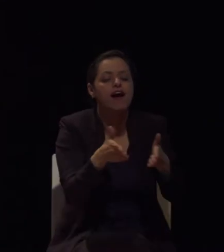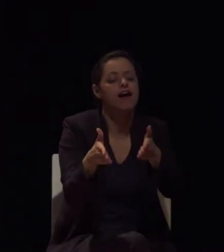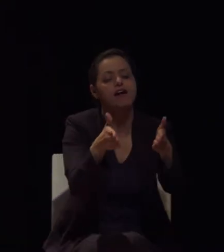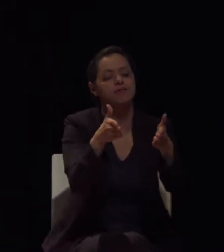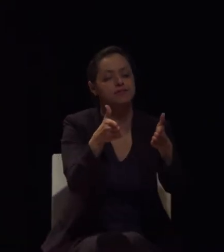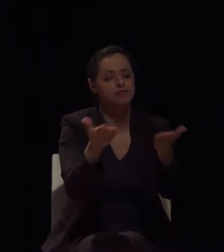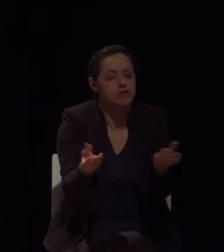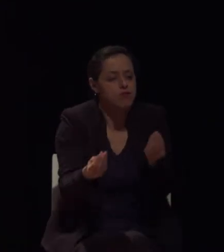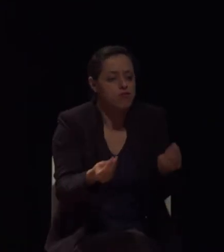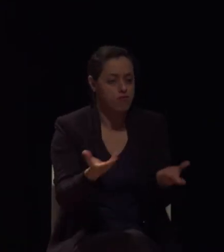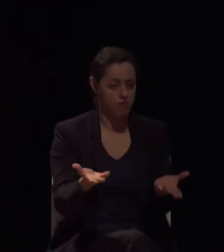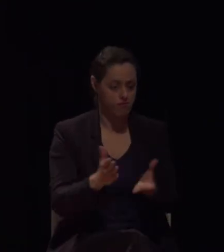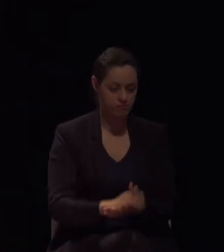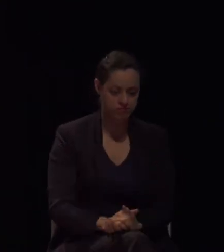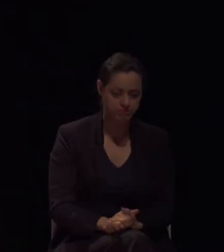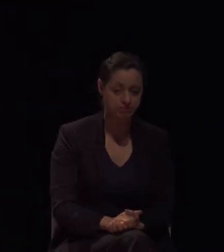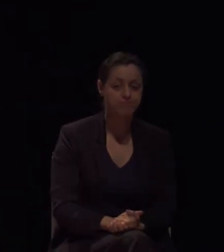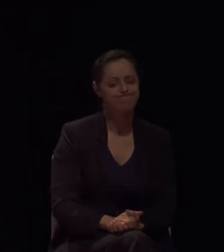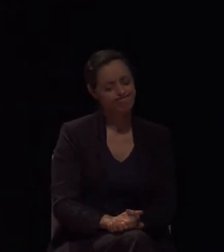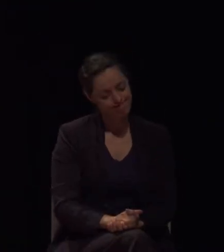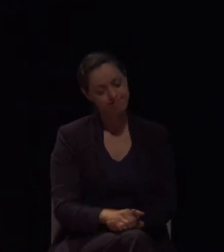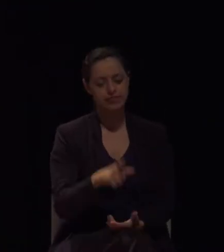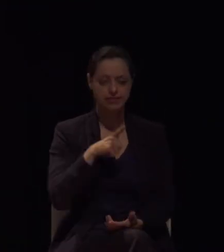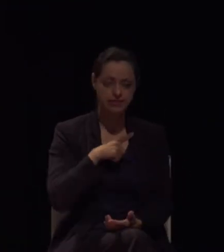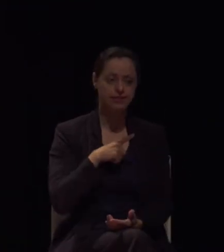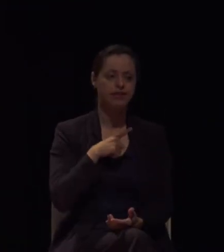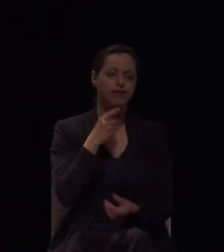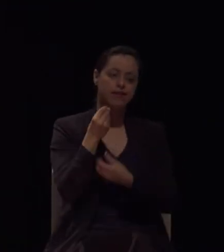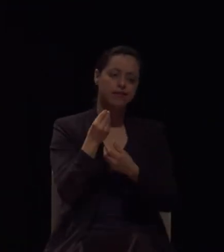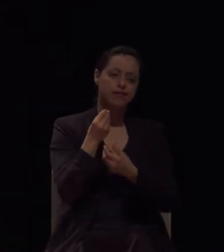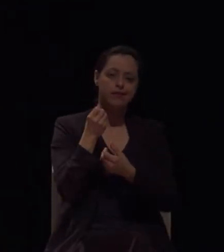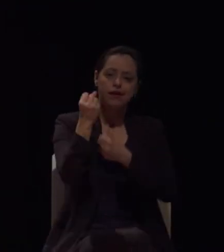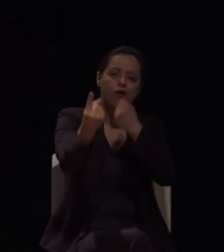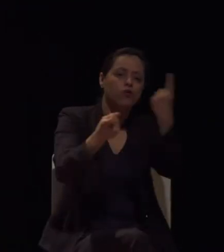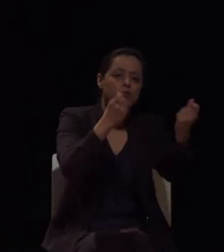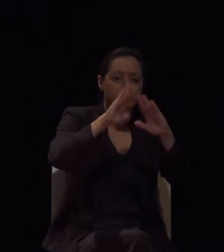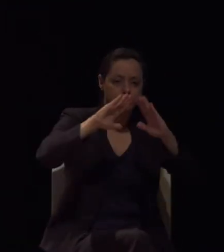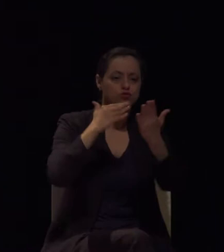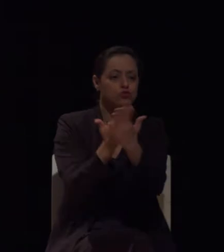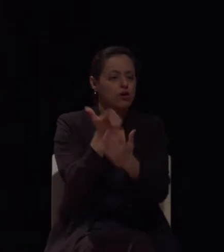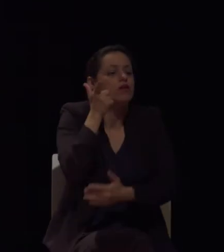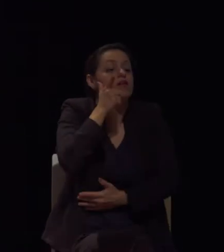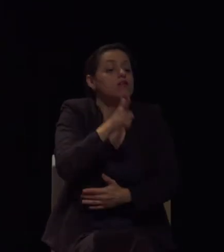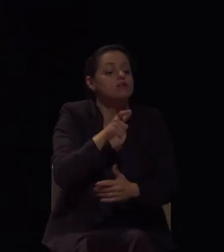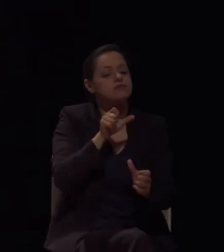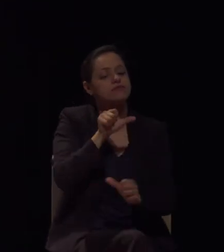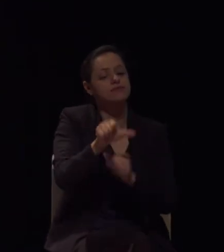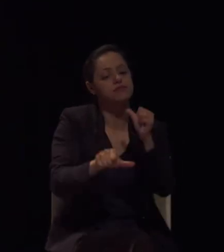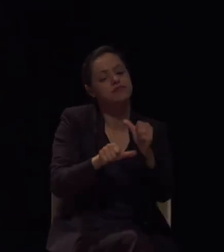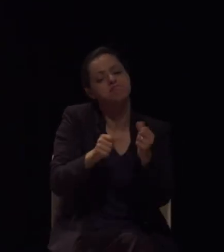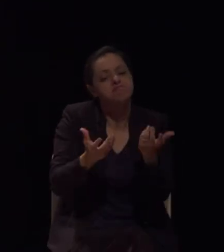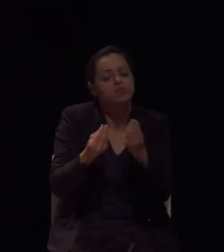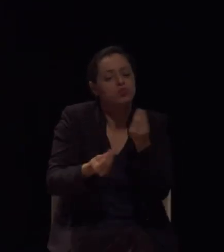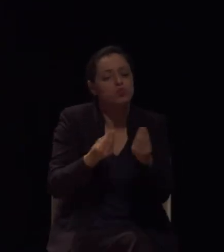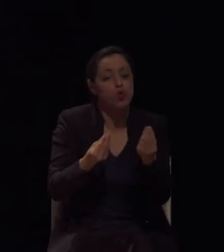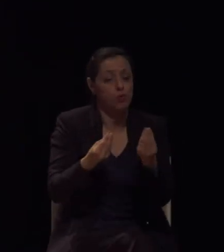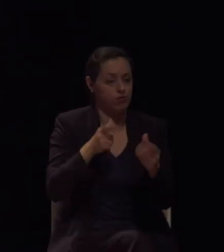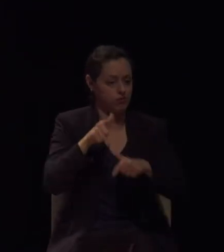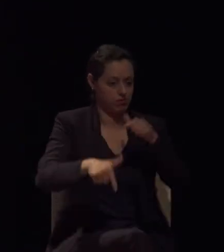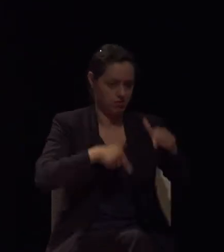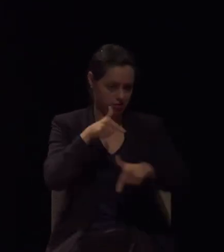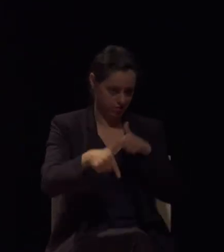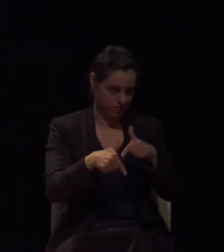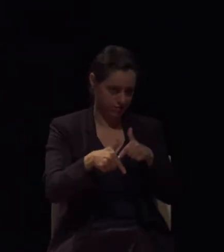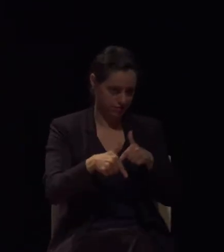algumas escolas têm conseguido construir um triângulo interessante de possibilidades de trabalho nesse campo